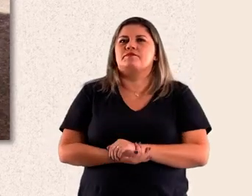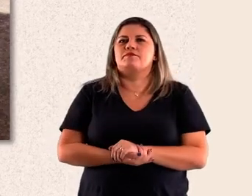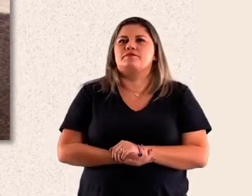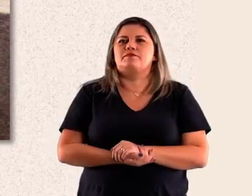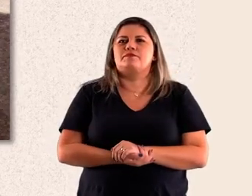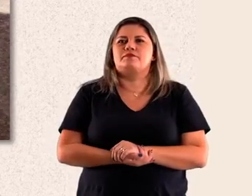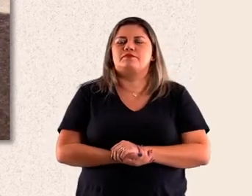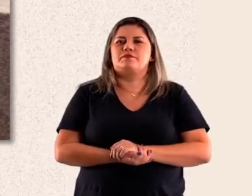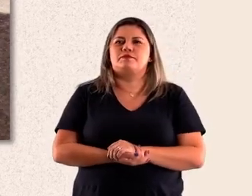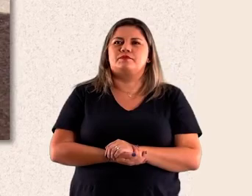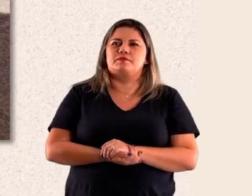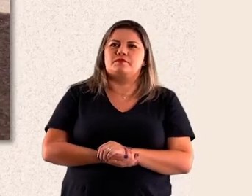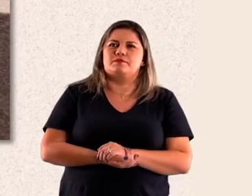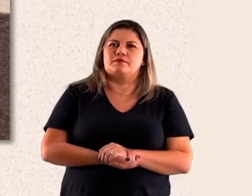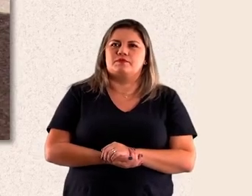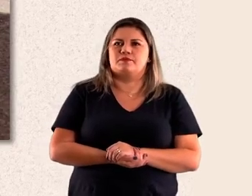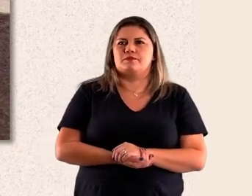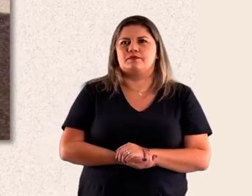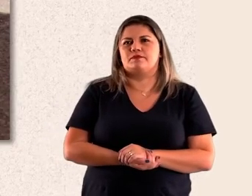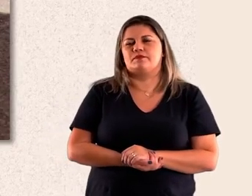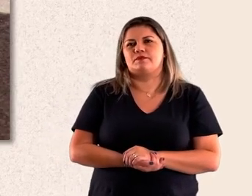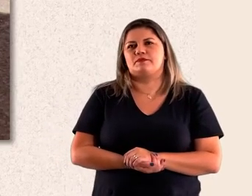E aí